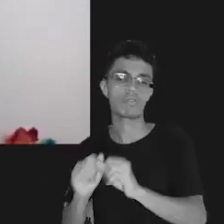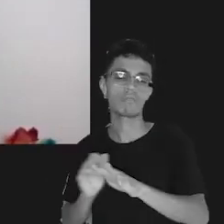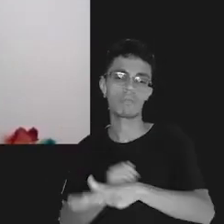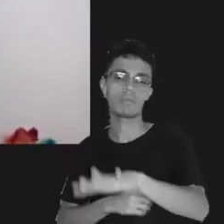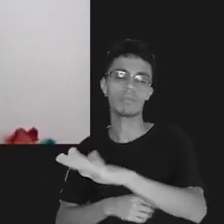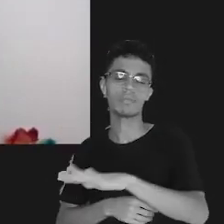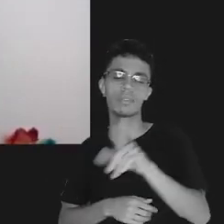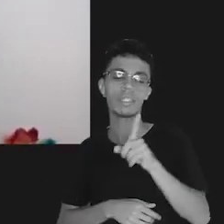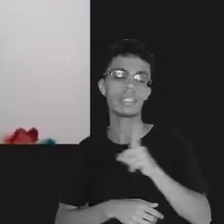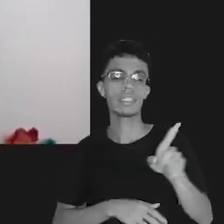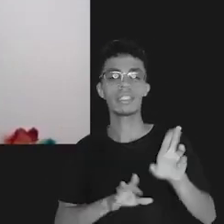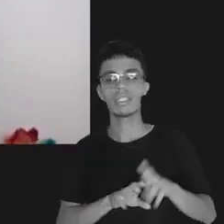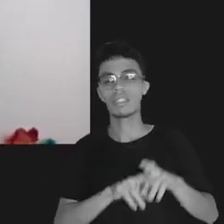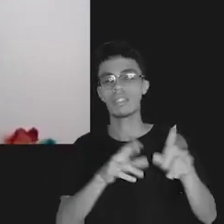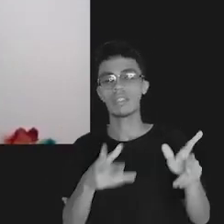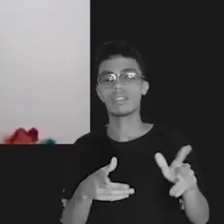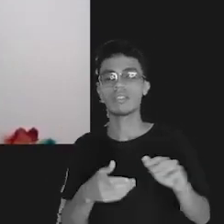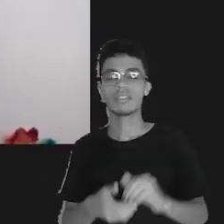né,